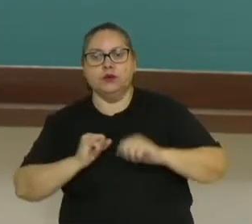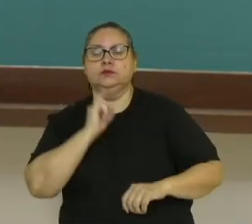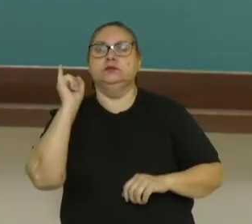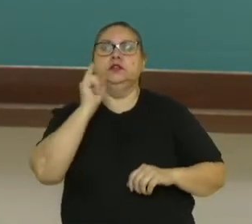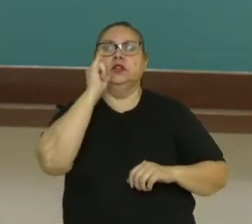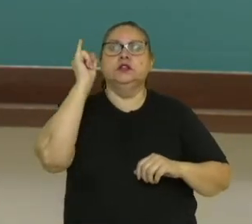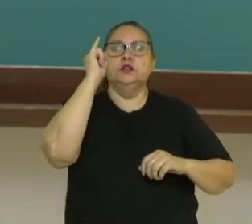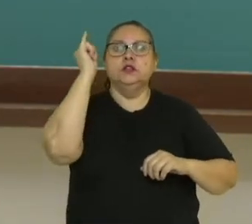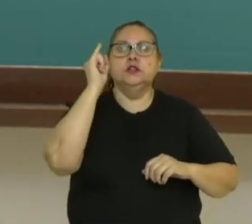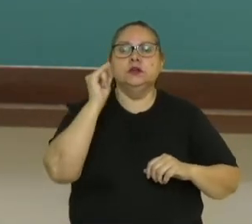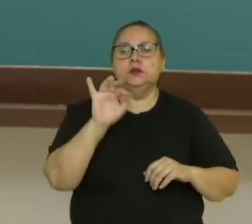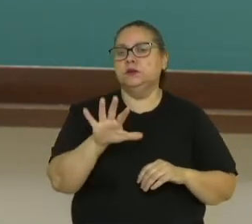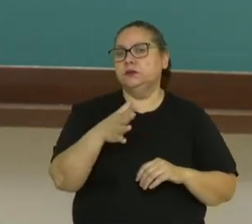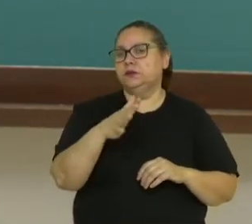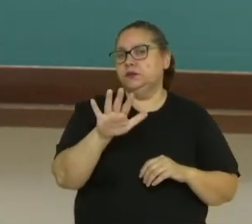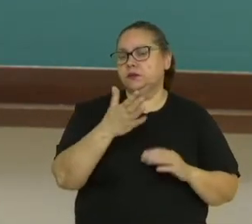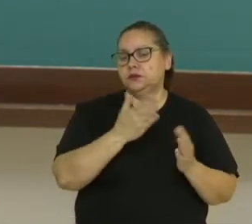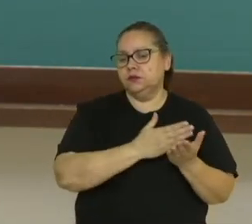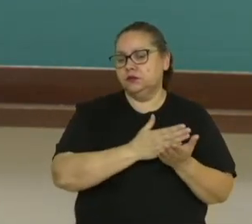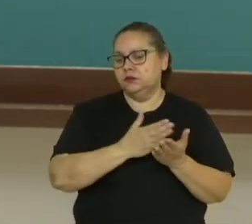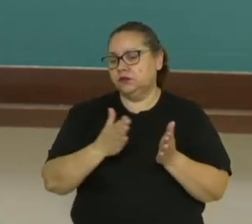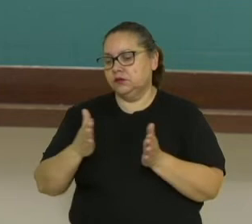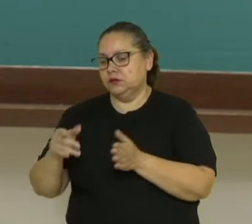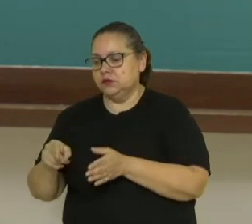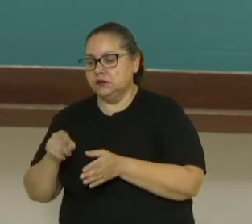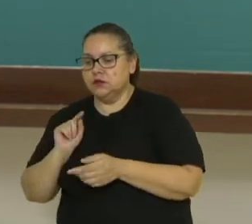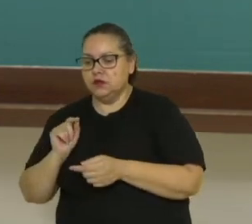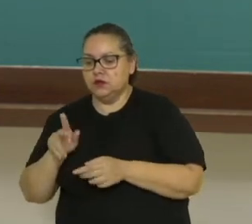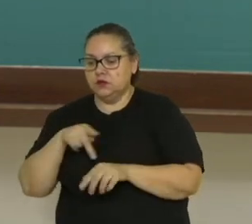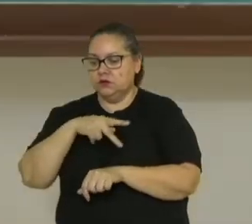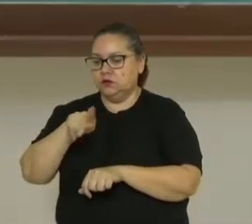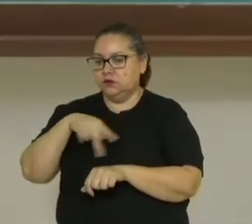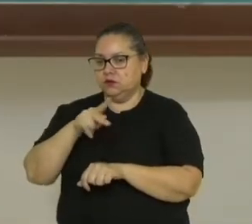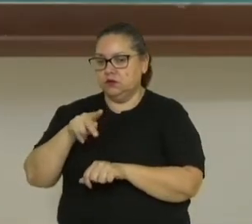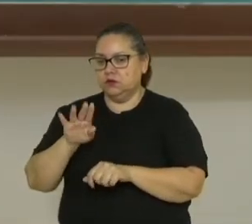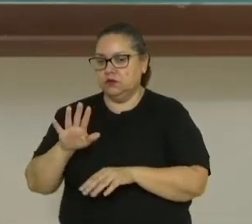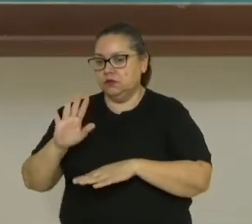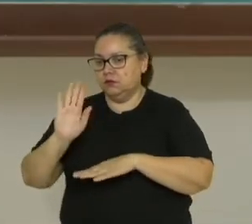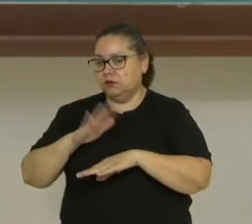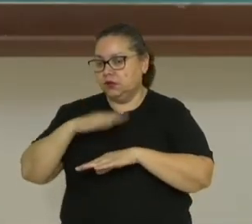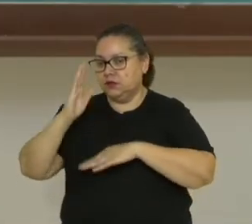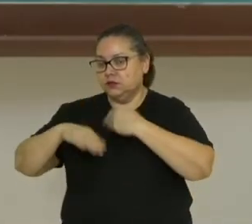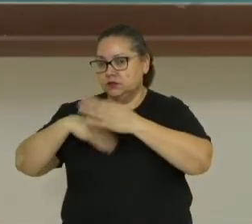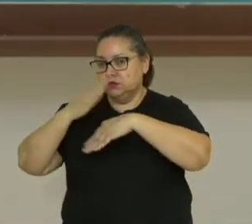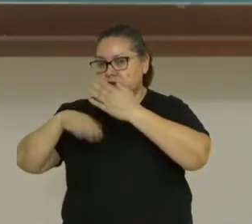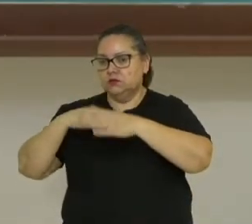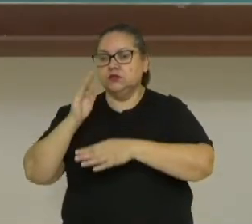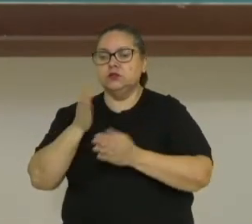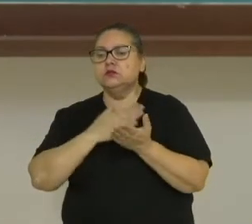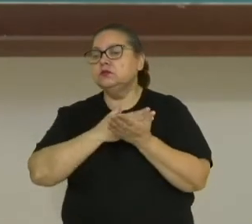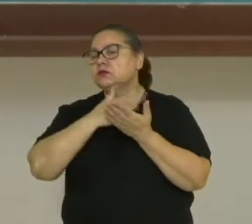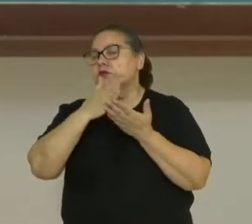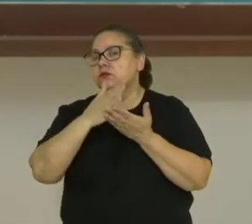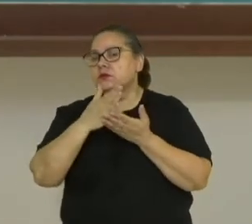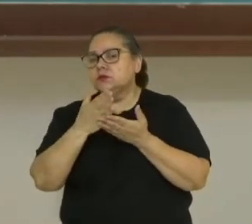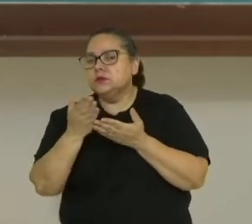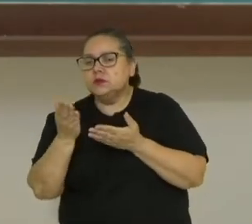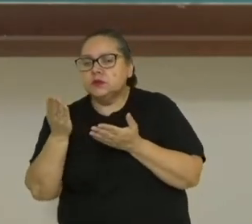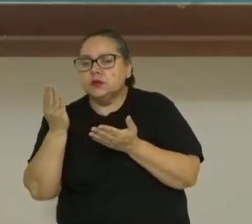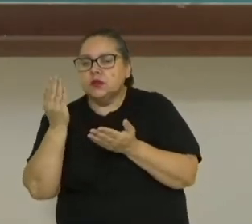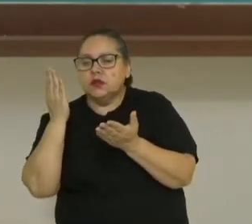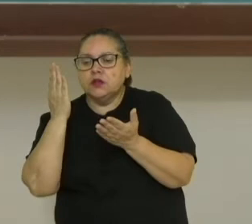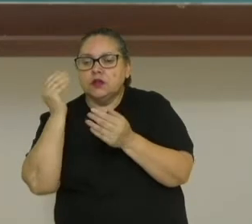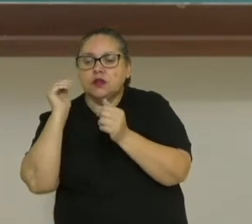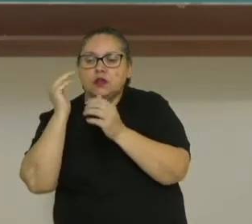importante e é mais ou menos nesse período que os países mais desenvolvidos já começam a abolir a